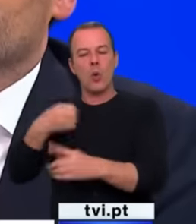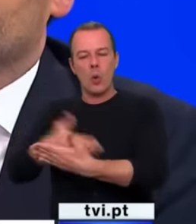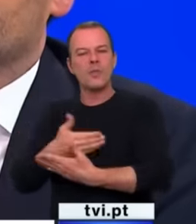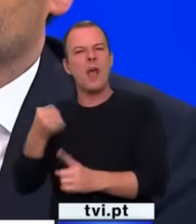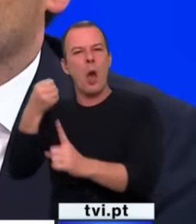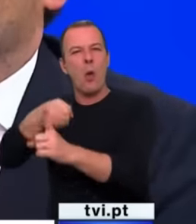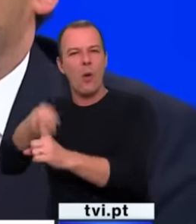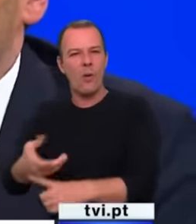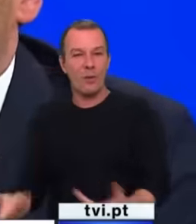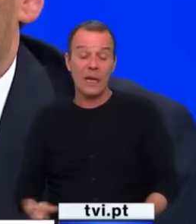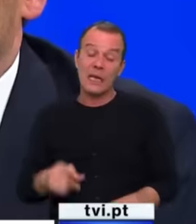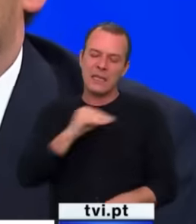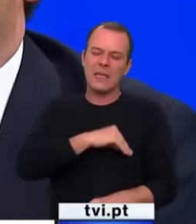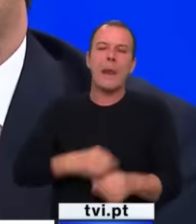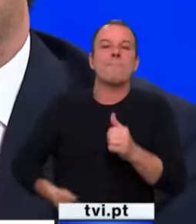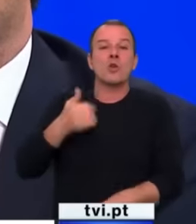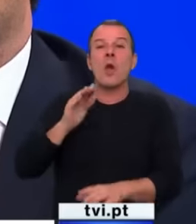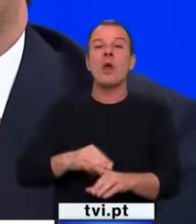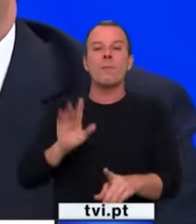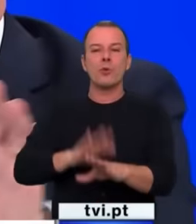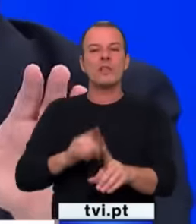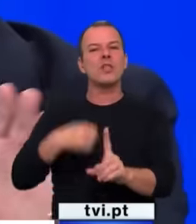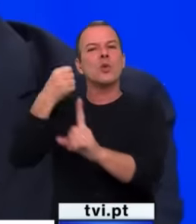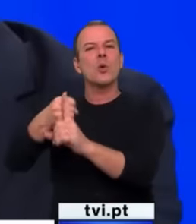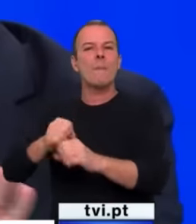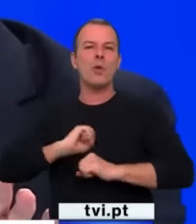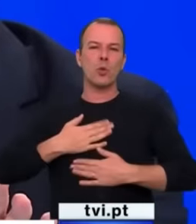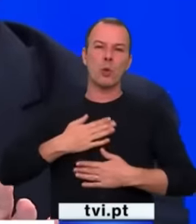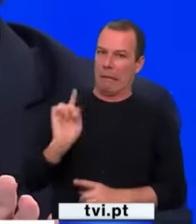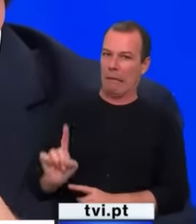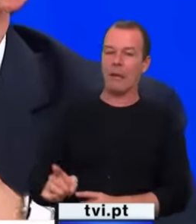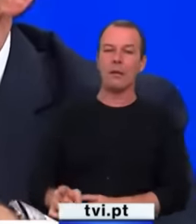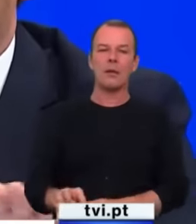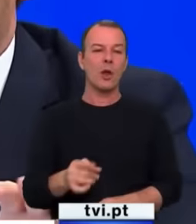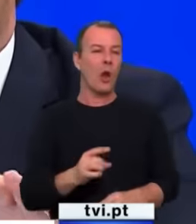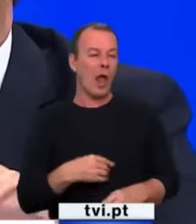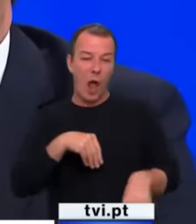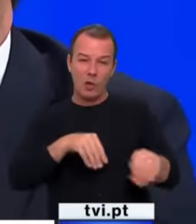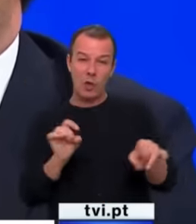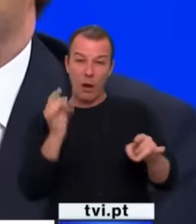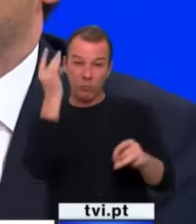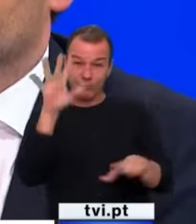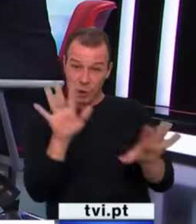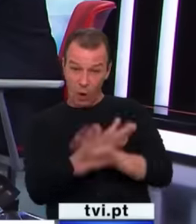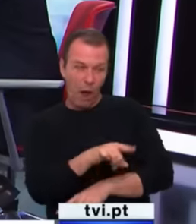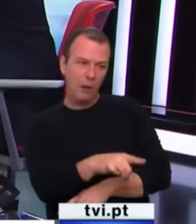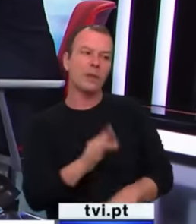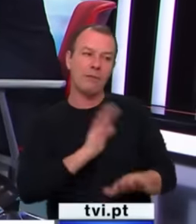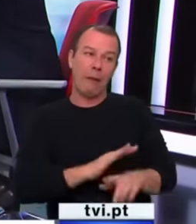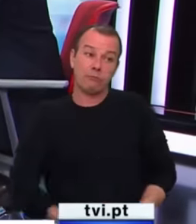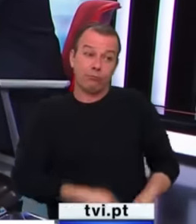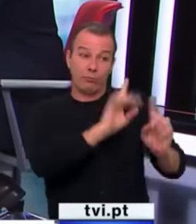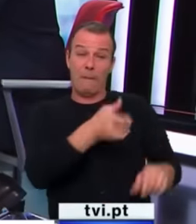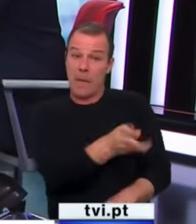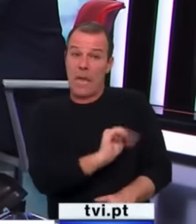luta por melhores pensões. É para isso que eu luto, não é para jogos de bastidores. Isso eu deixo para o PS e para o PSD para fazerem durante os próximos anos. É por isso que anda a mendigar uma aliança. Pedro